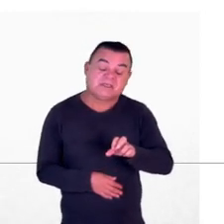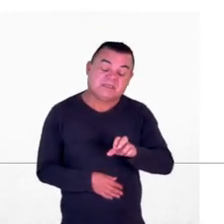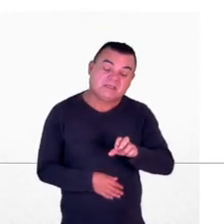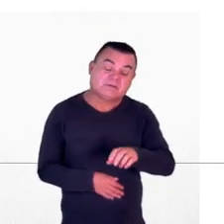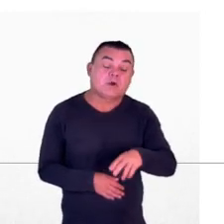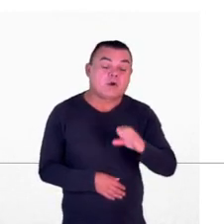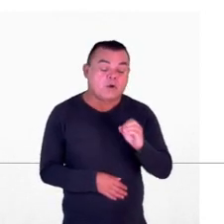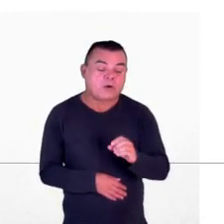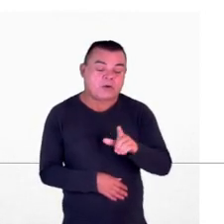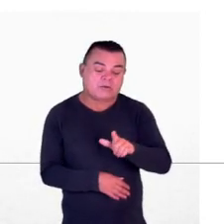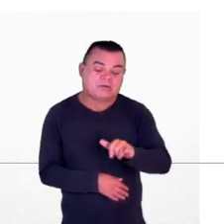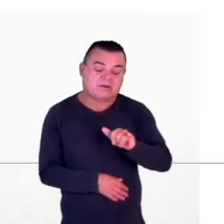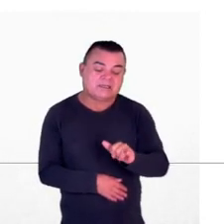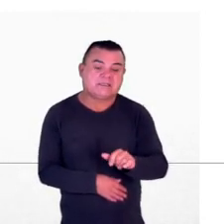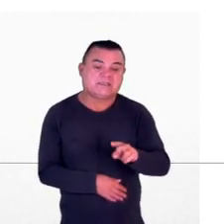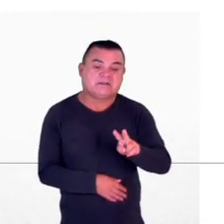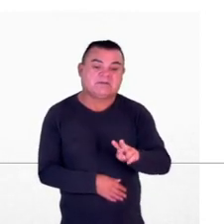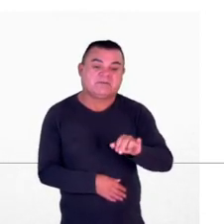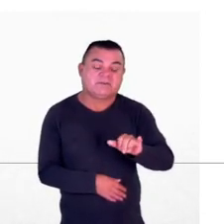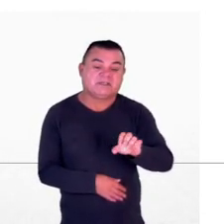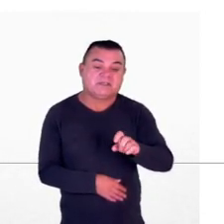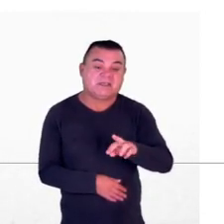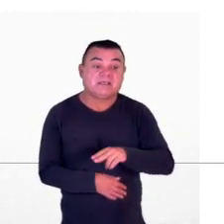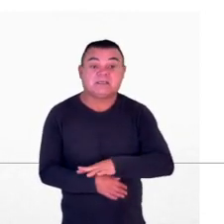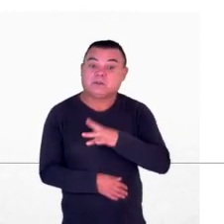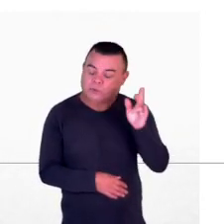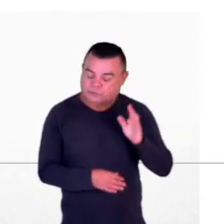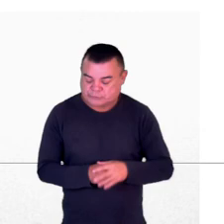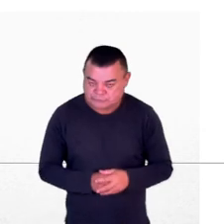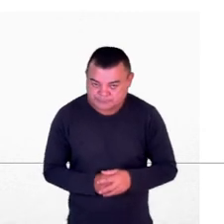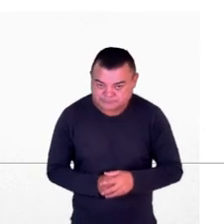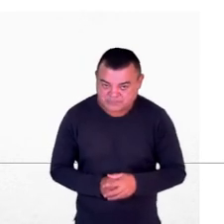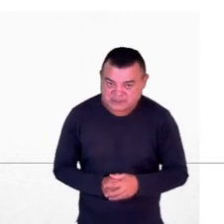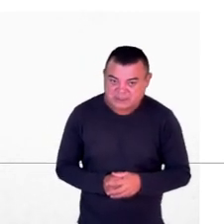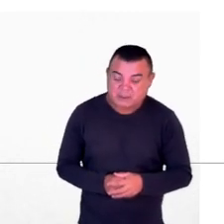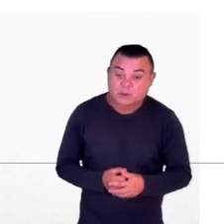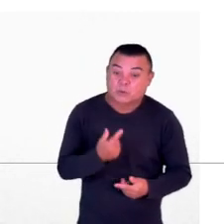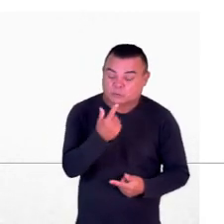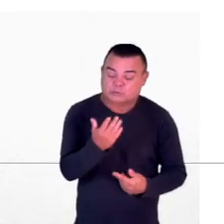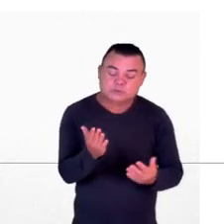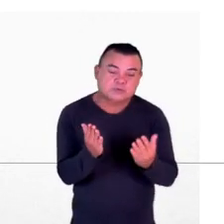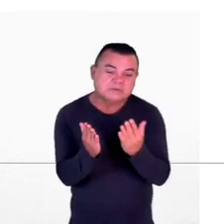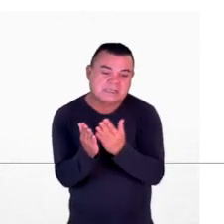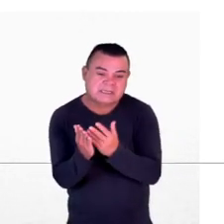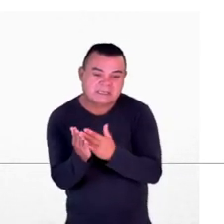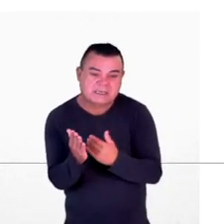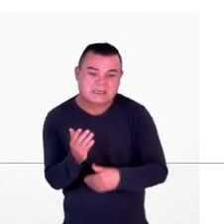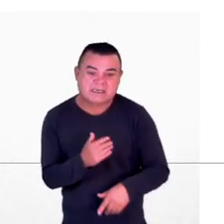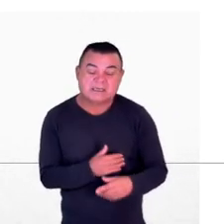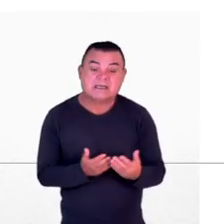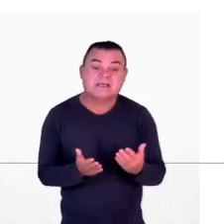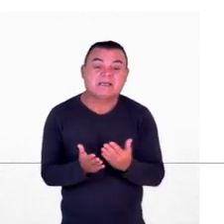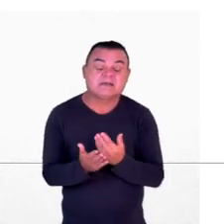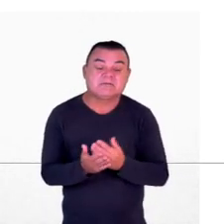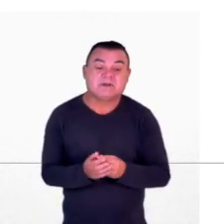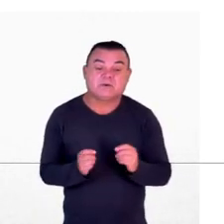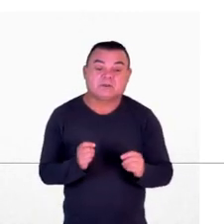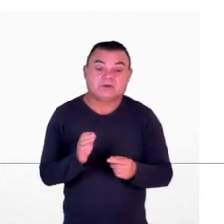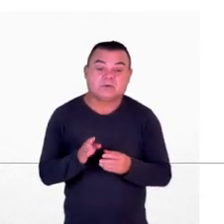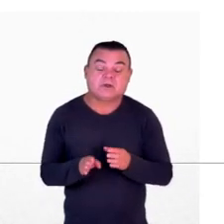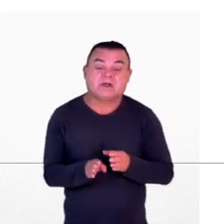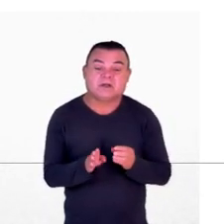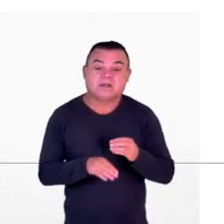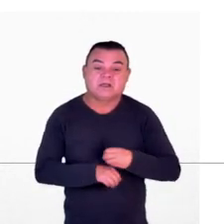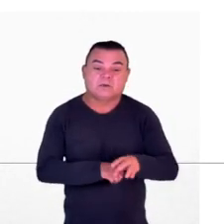Ele é uma das pessoas que mais entende direito humano alimentação um dos livros também que eu recomendo é a fome no mundo explicada